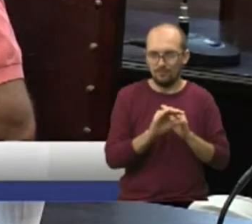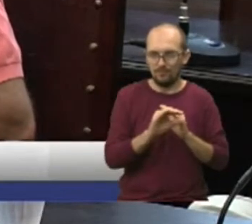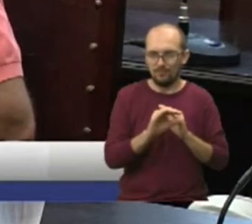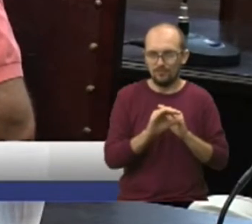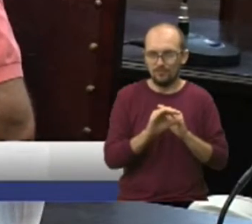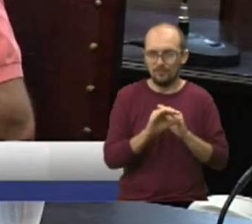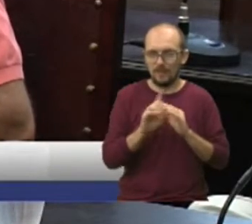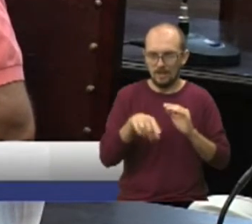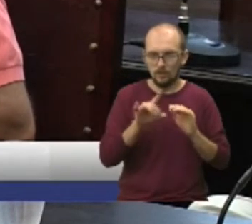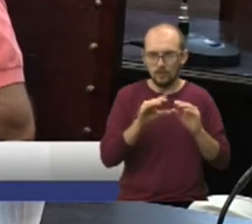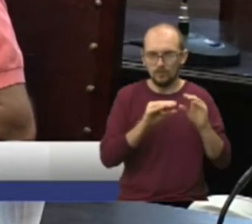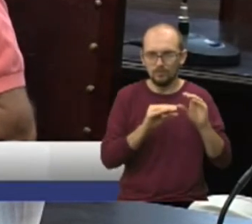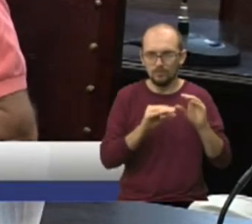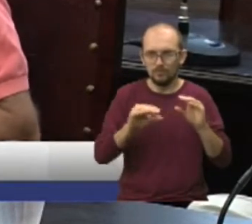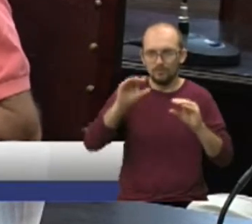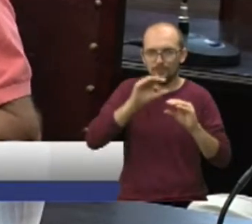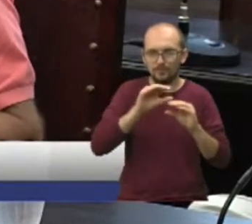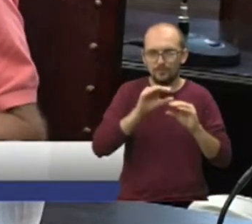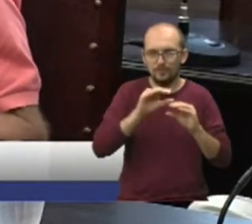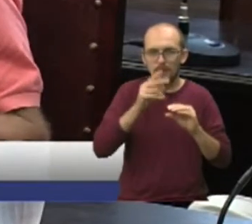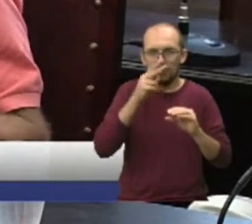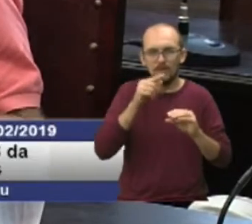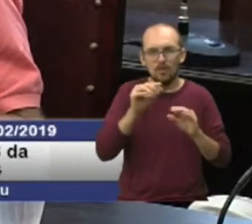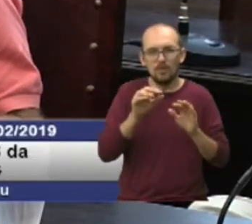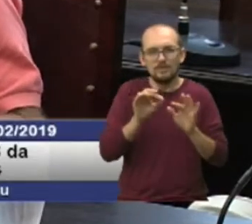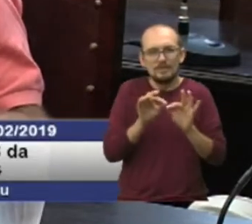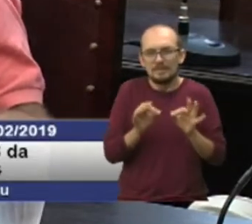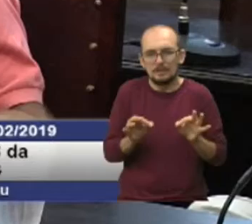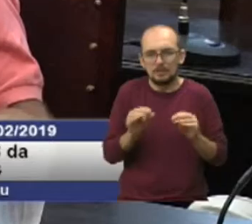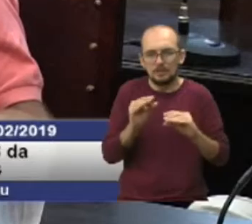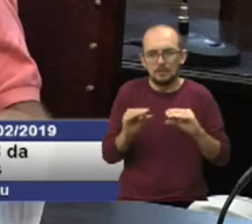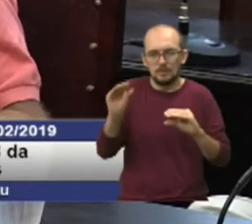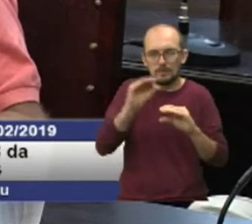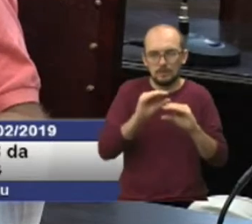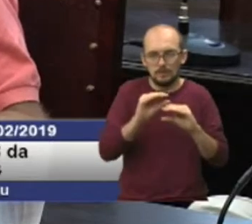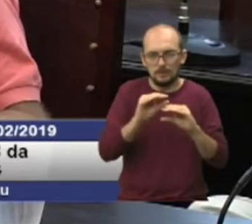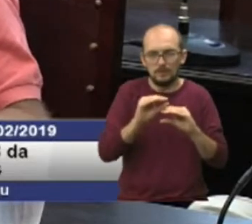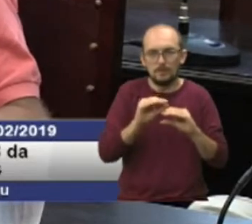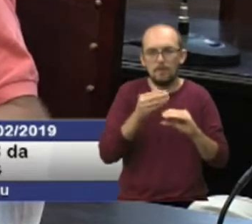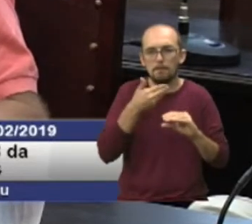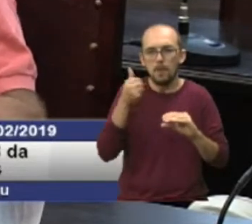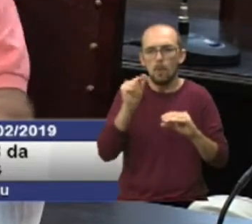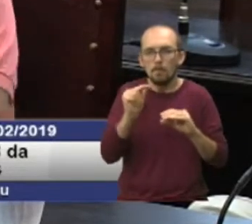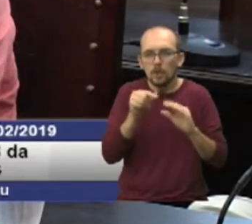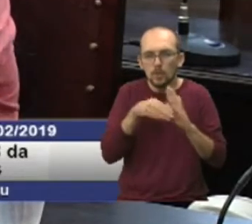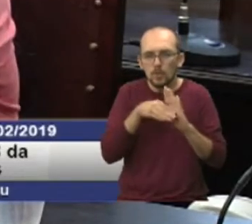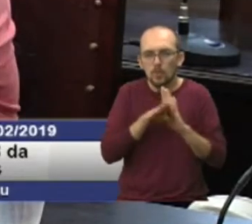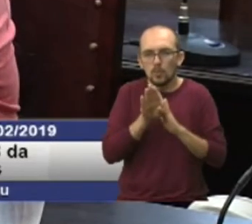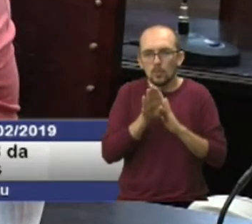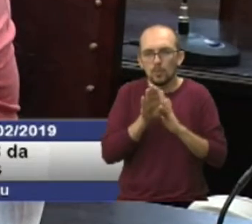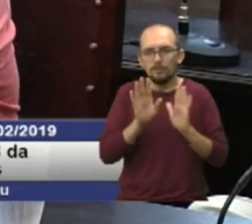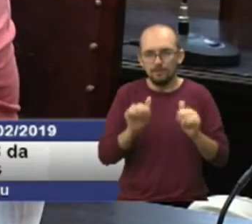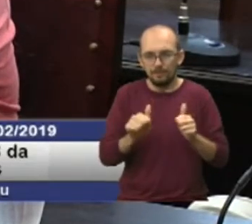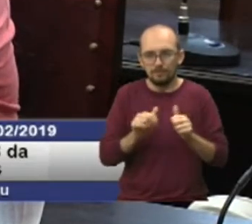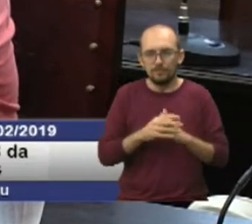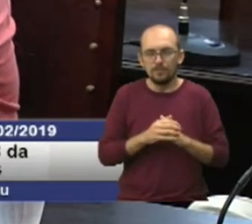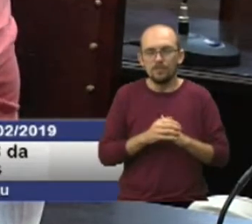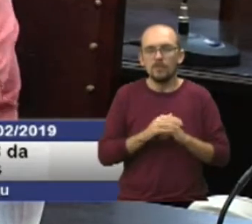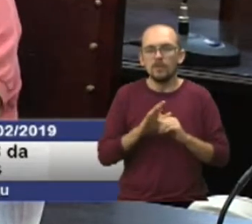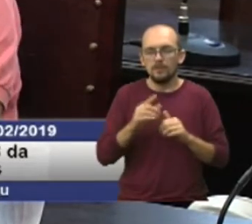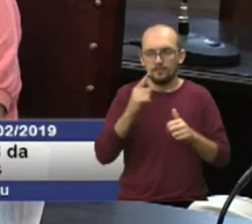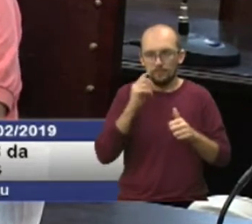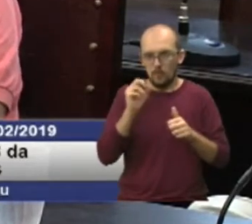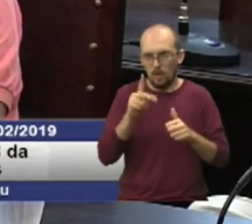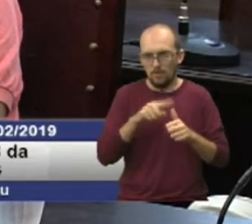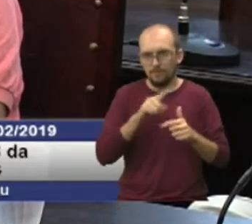Isso, tá? Exatamente. Então foi uma melhora simples do que sim. É a realidade, né? Sim, tá? Sim. A segunda coisa,